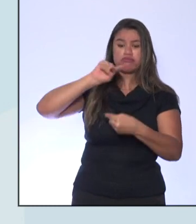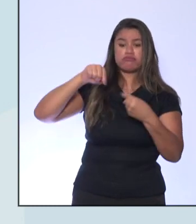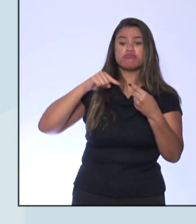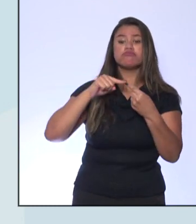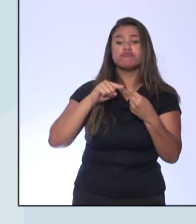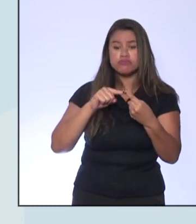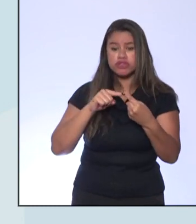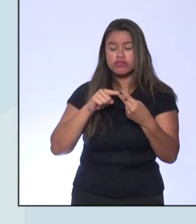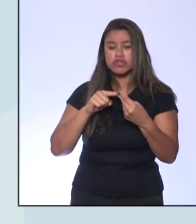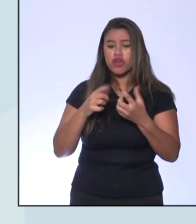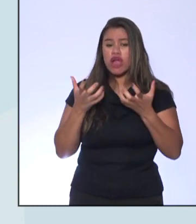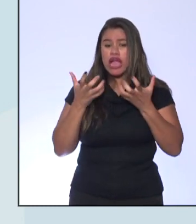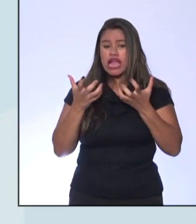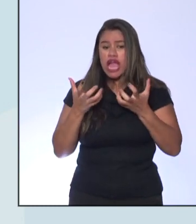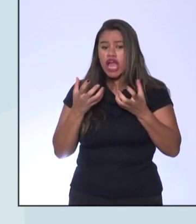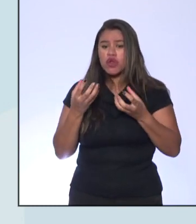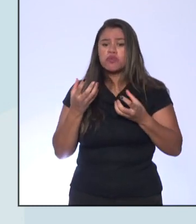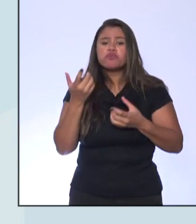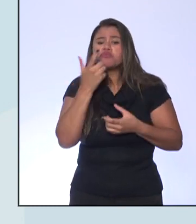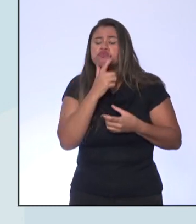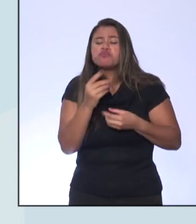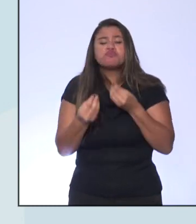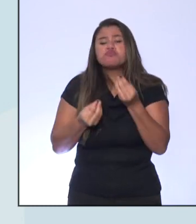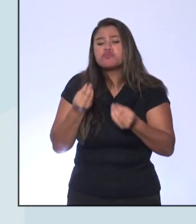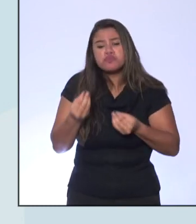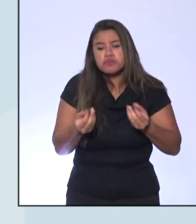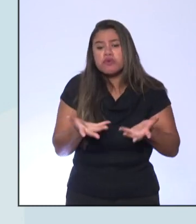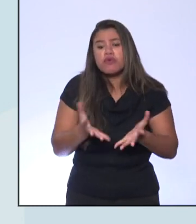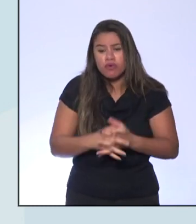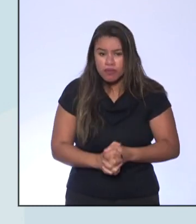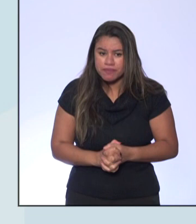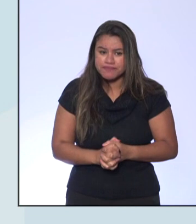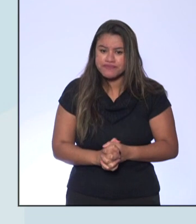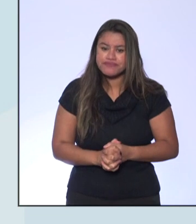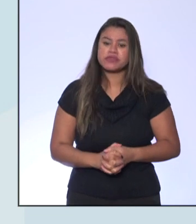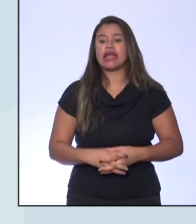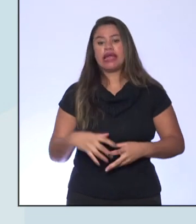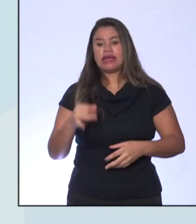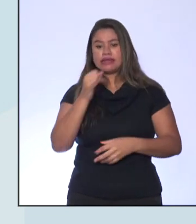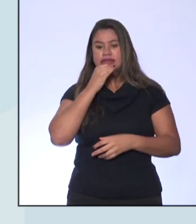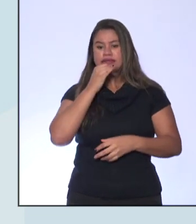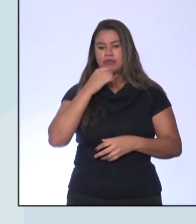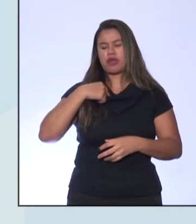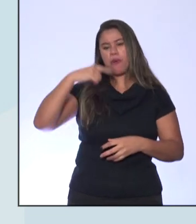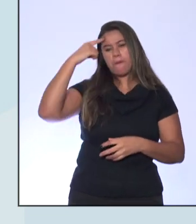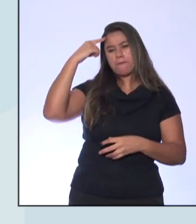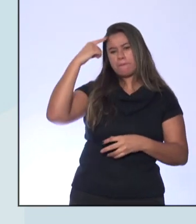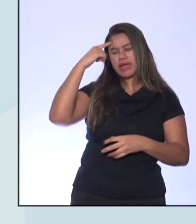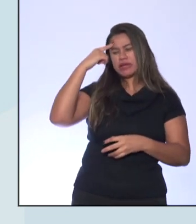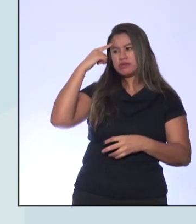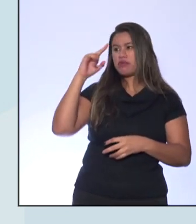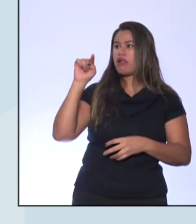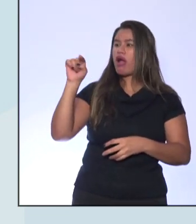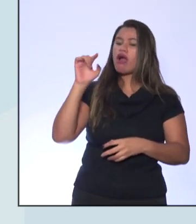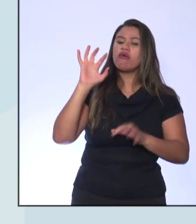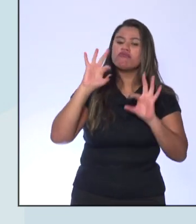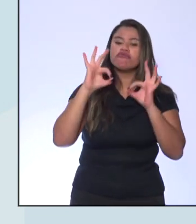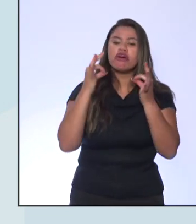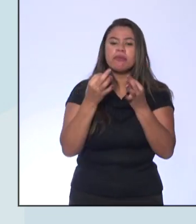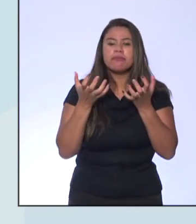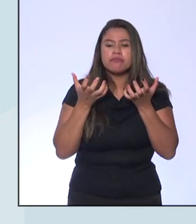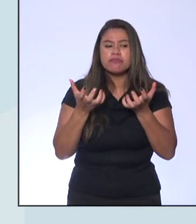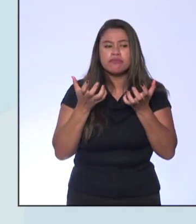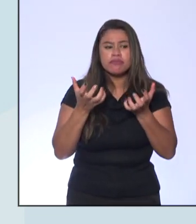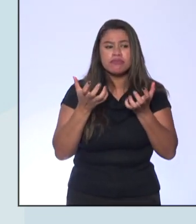estas perguntas. Quando eu penso quais são as expectativas da minha família a meu respeito,